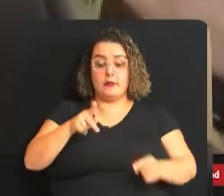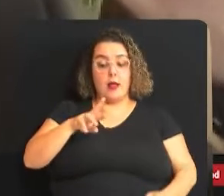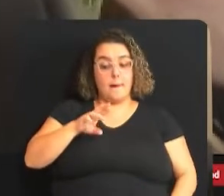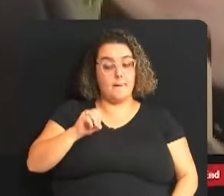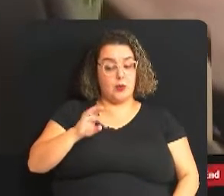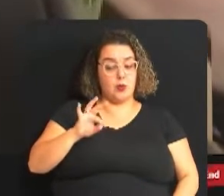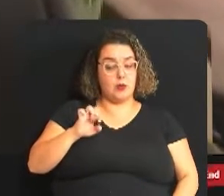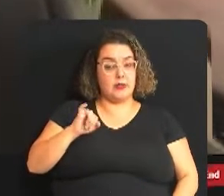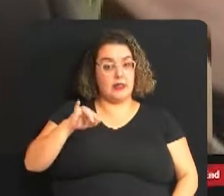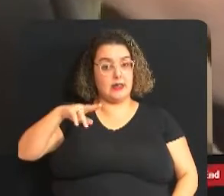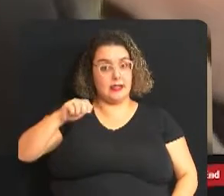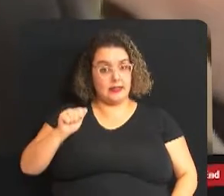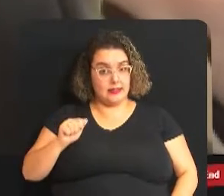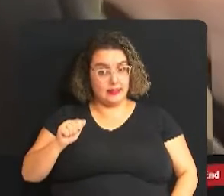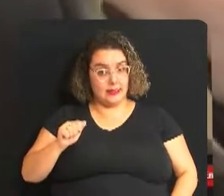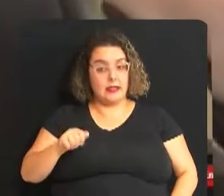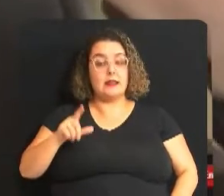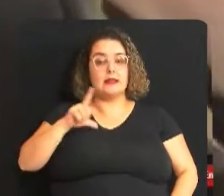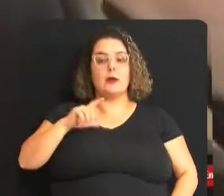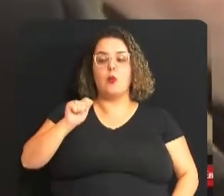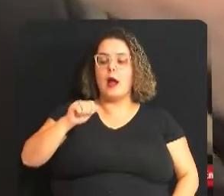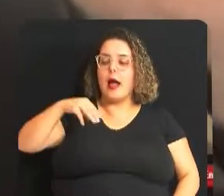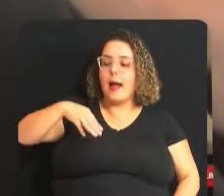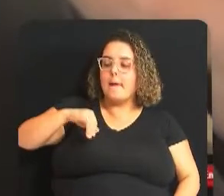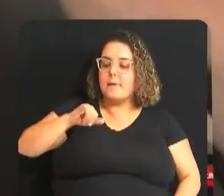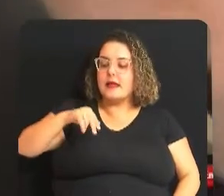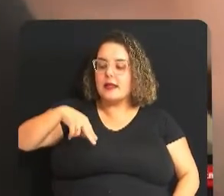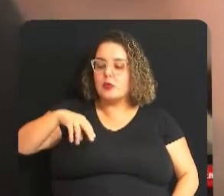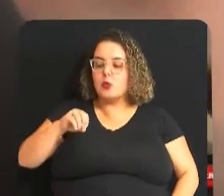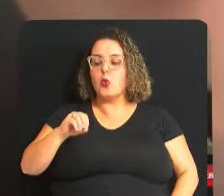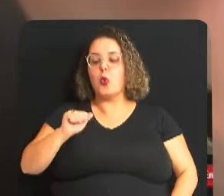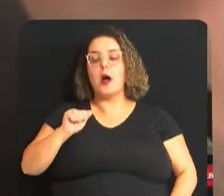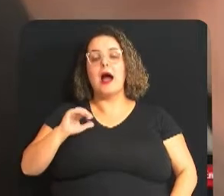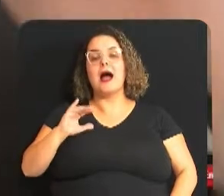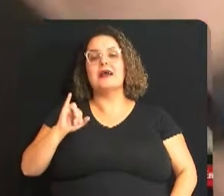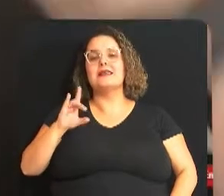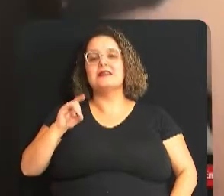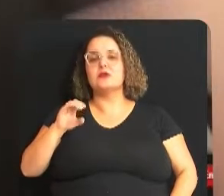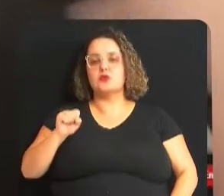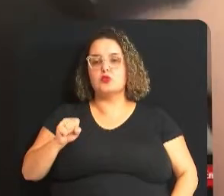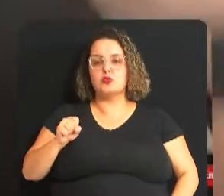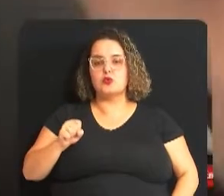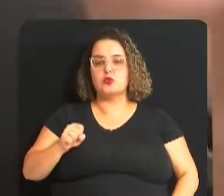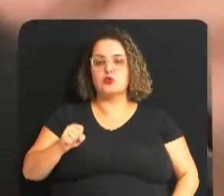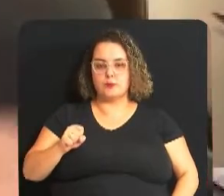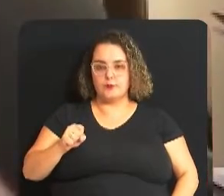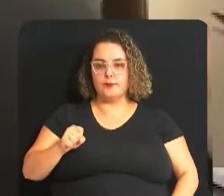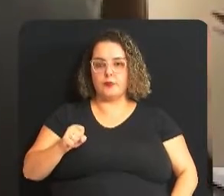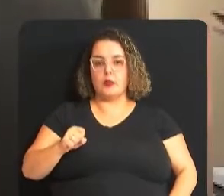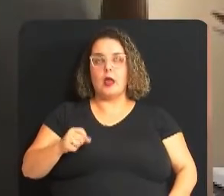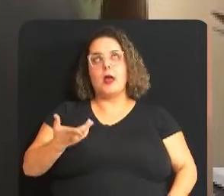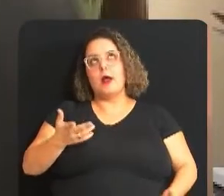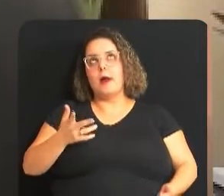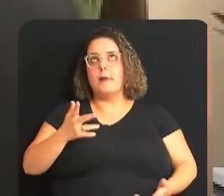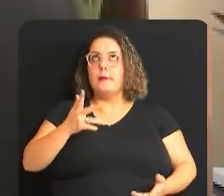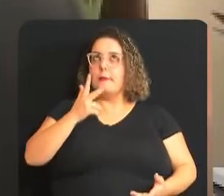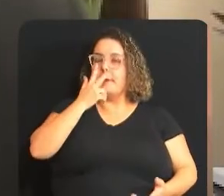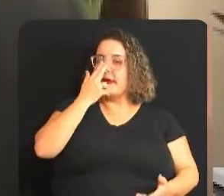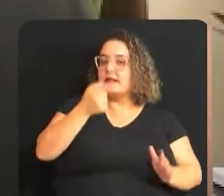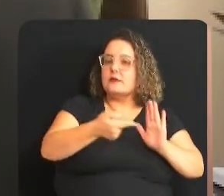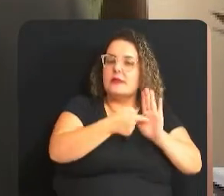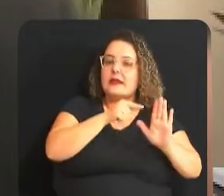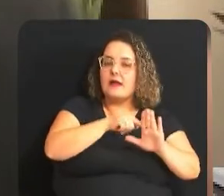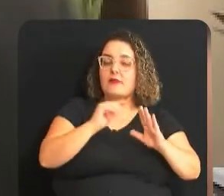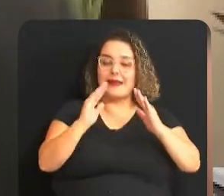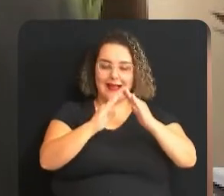os aminoácidos essenciais, que são como se fossem tijolinhos. Para eu fazer uma casa, eu tenho que ter tijolo.